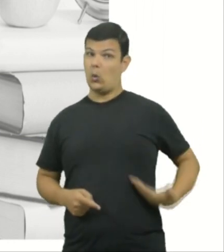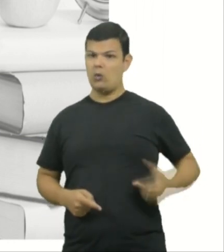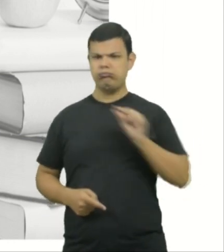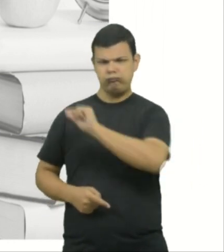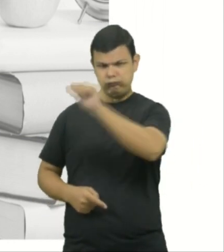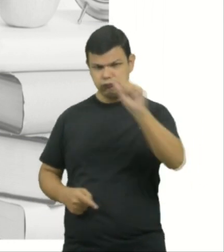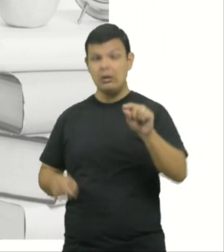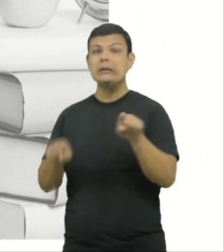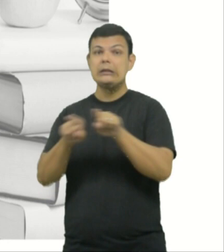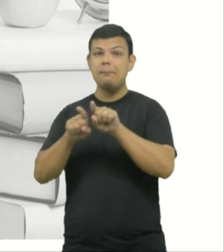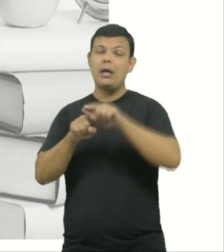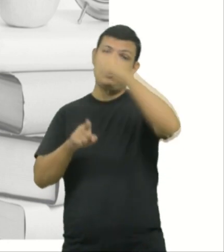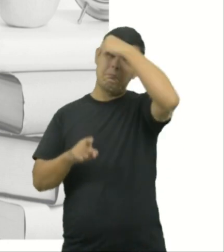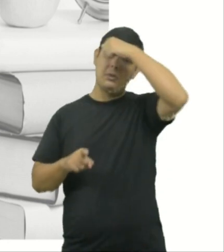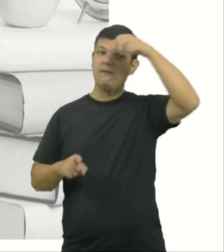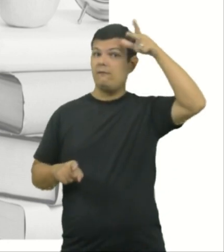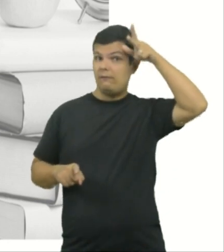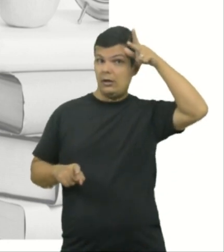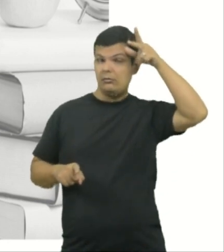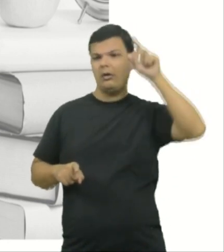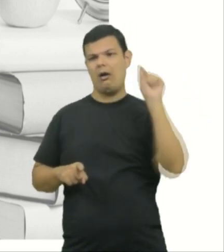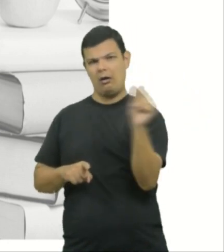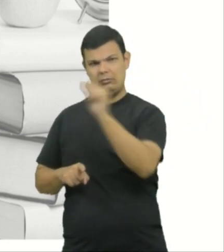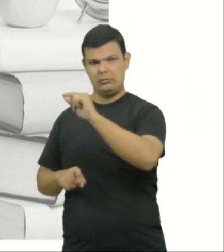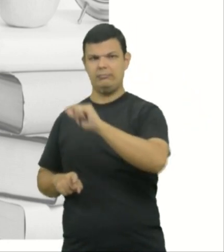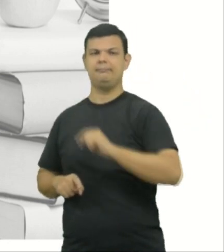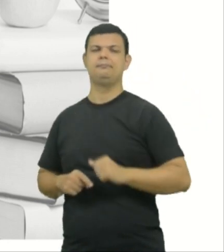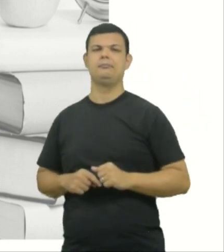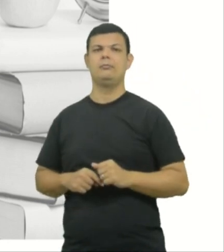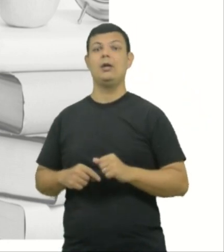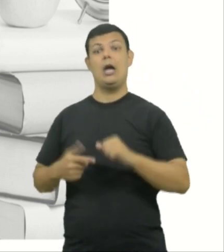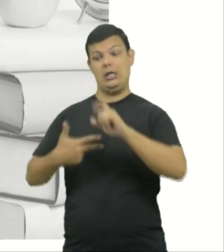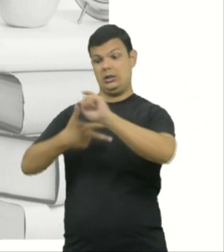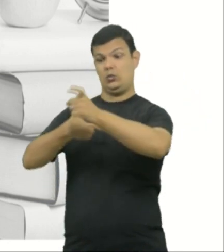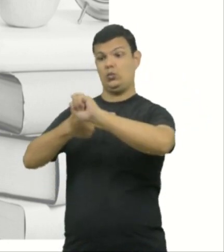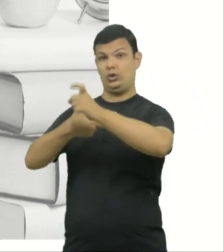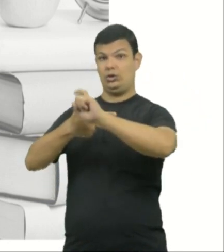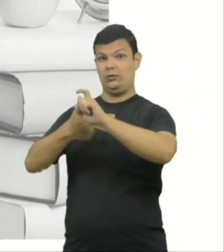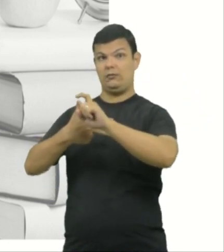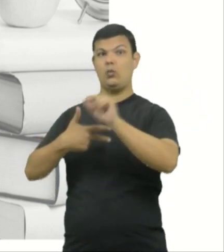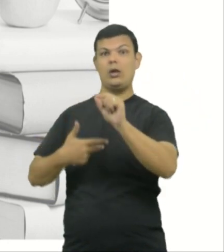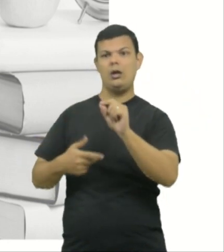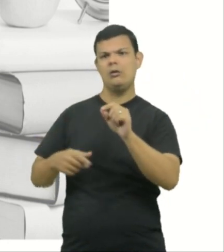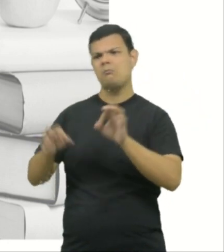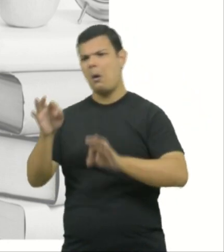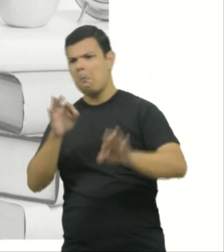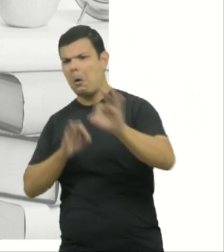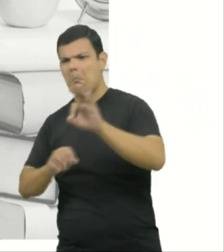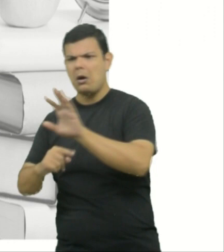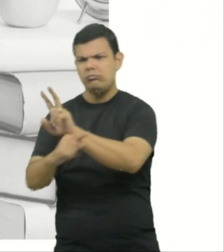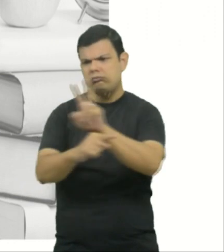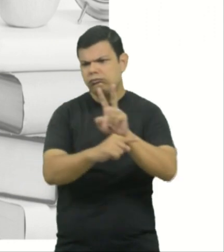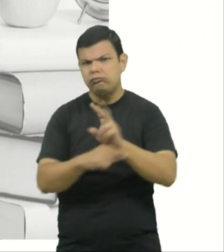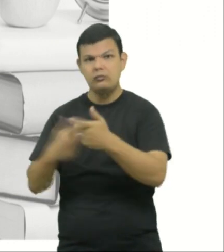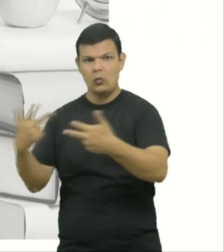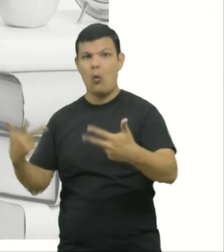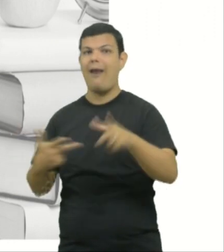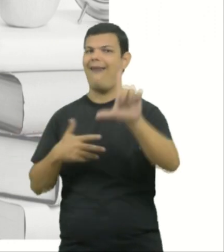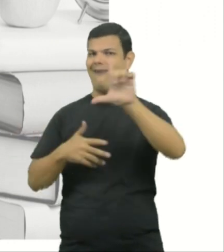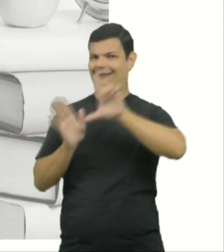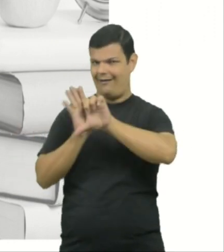e por nossos prefeitos. Esse é o poder executivo, é o que executa, é o que faz funcionar, né, a